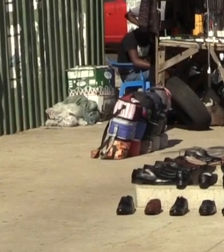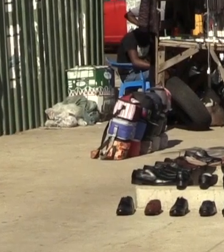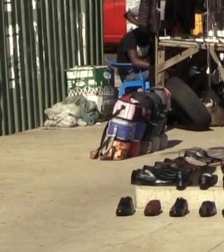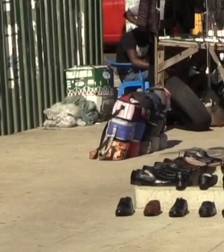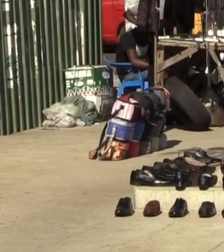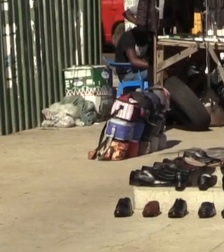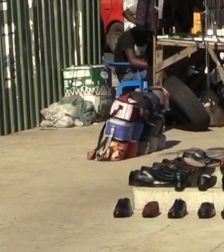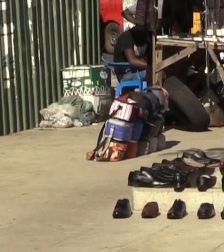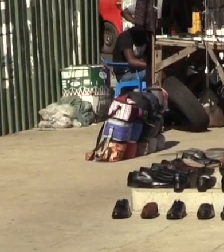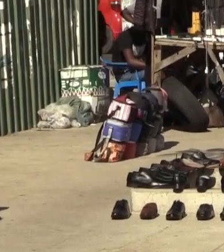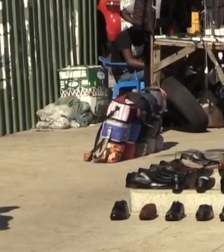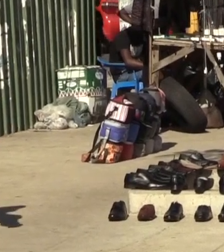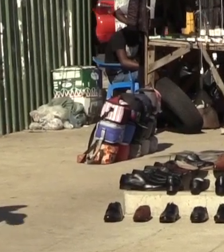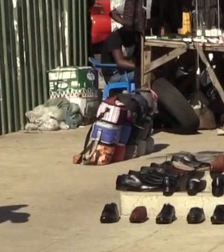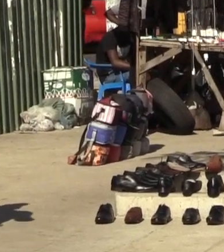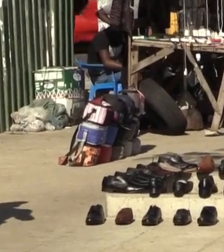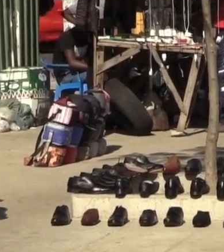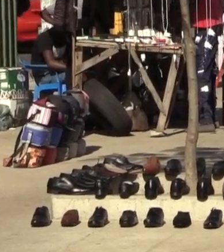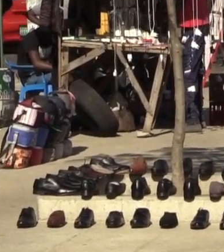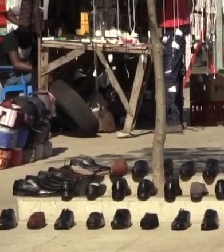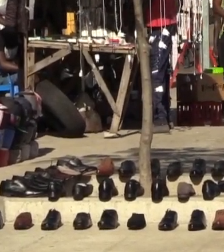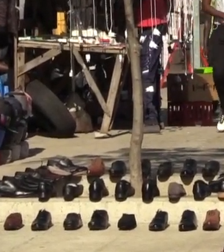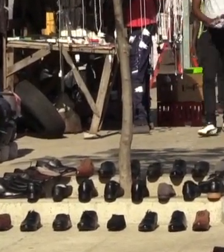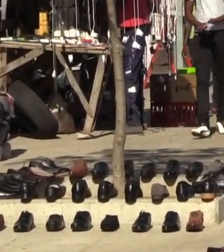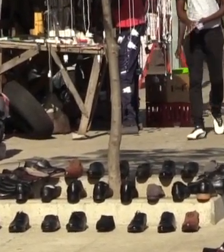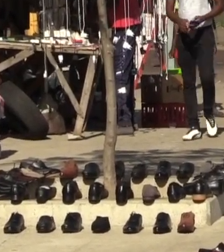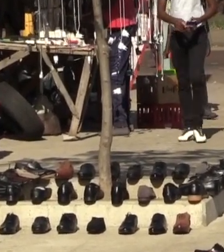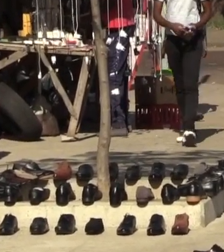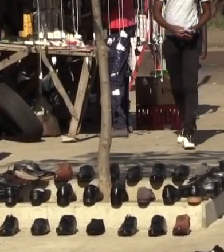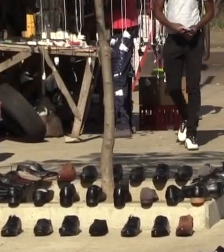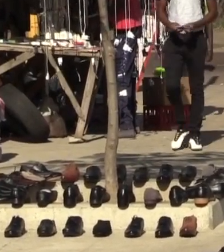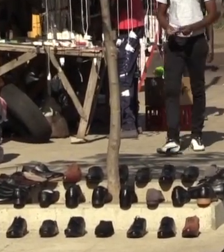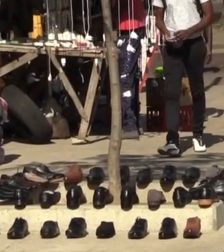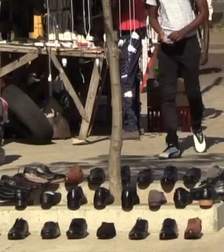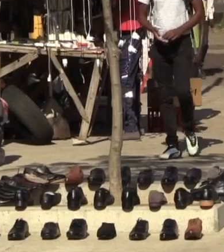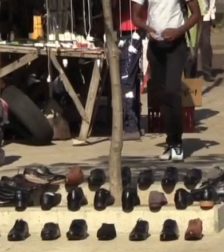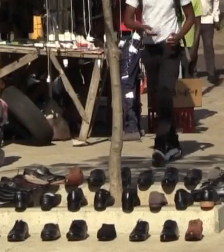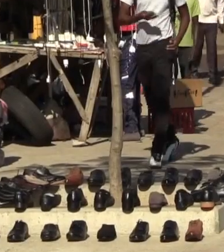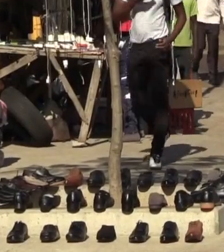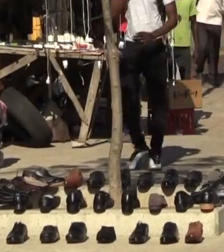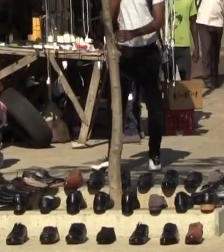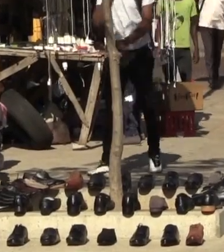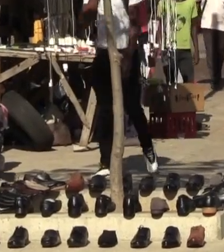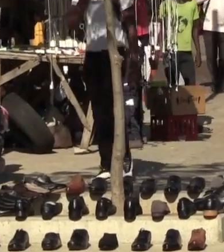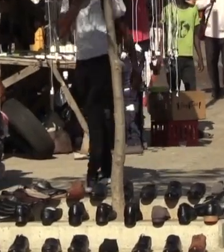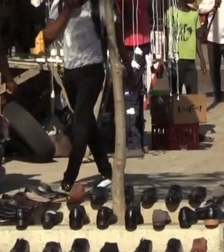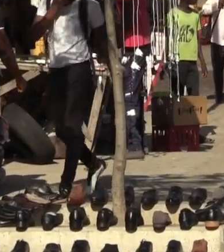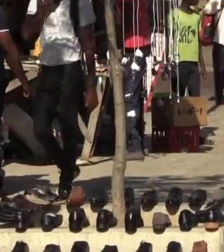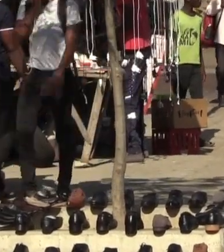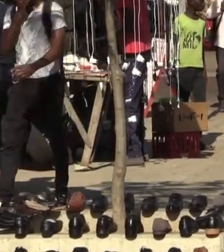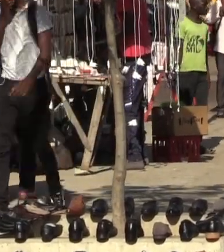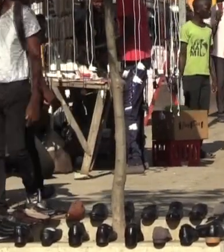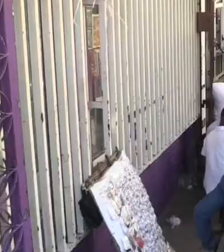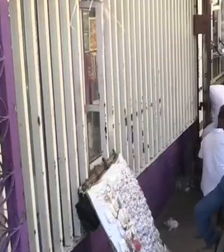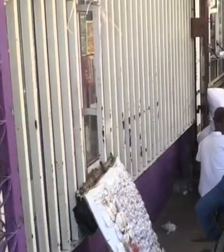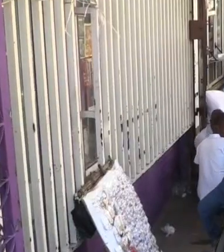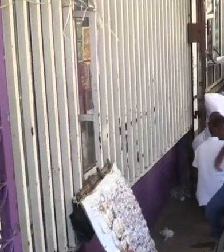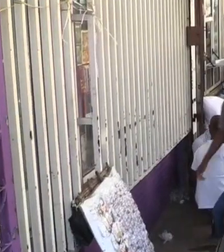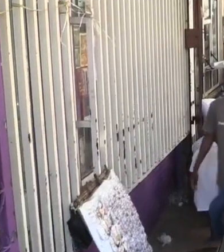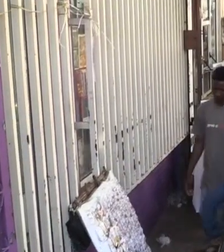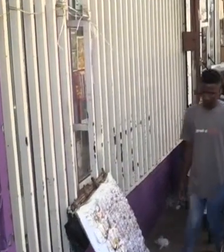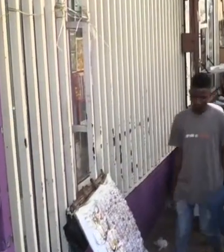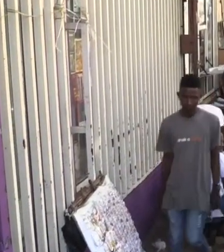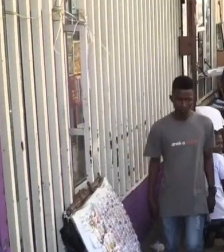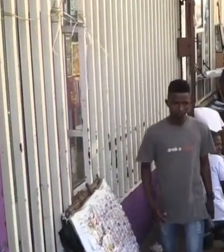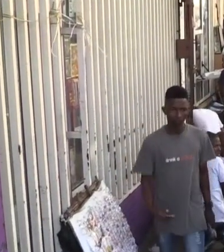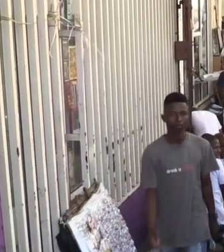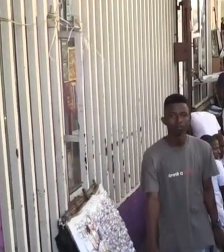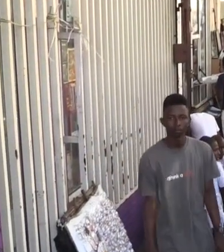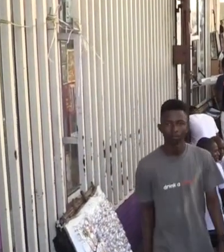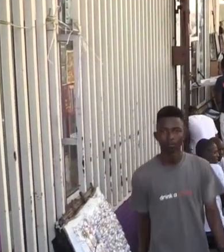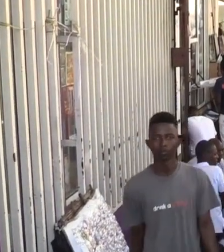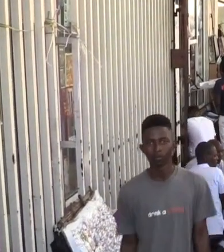que